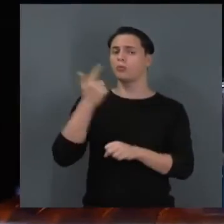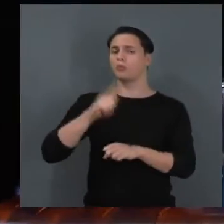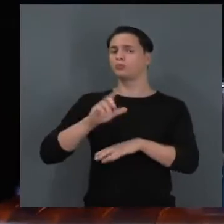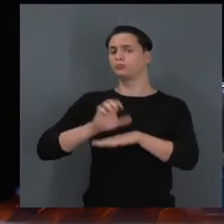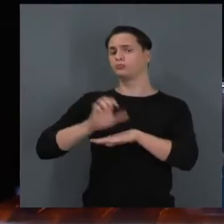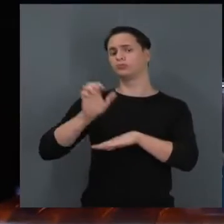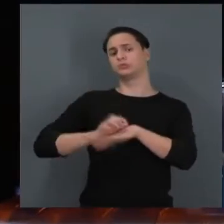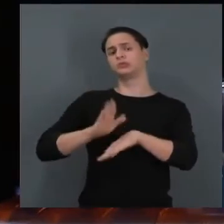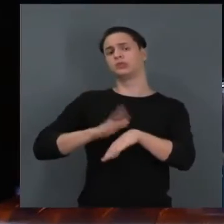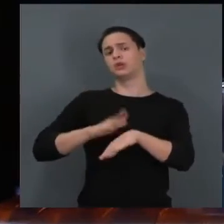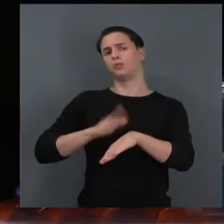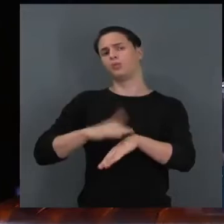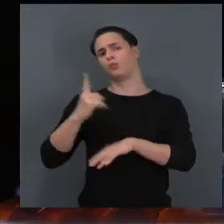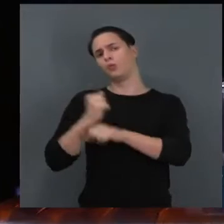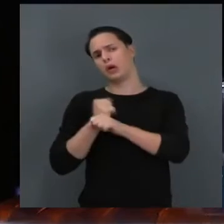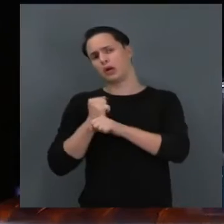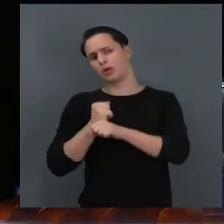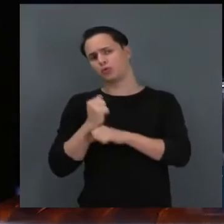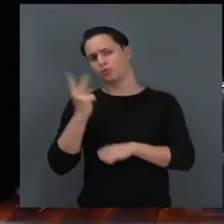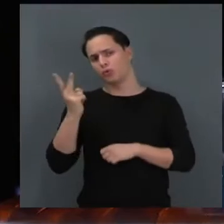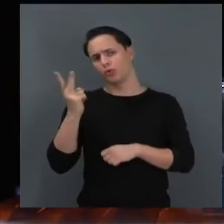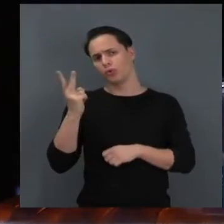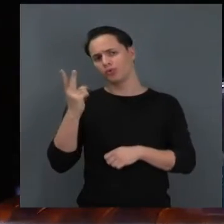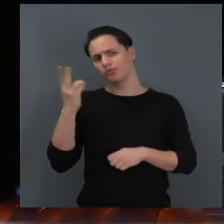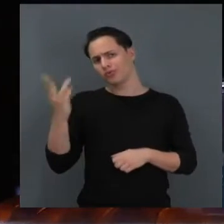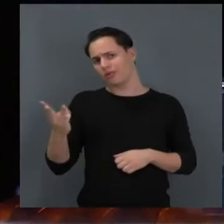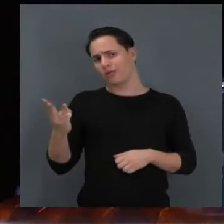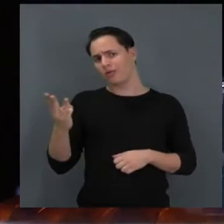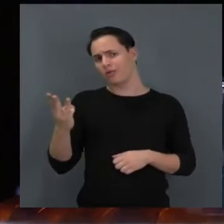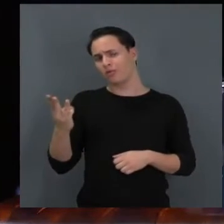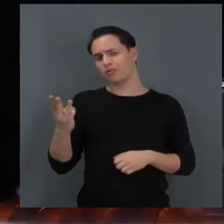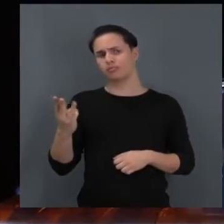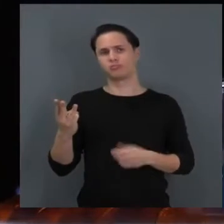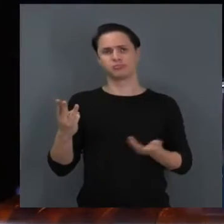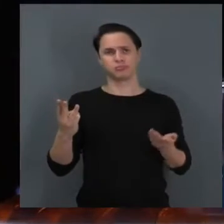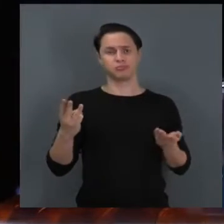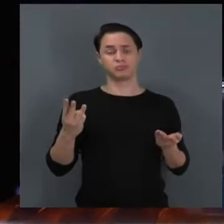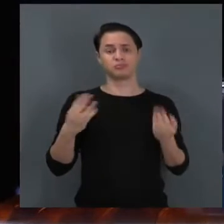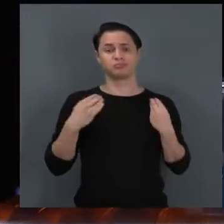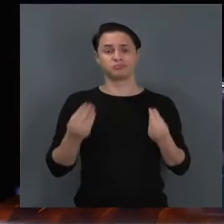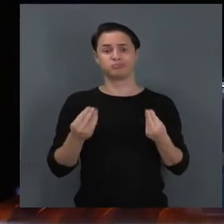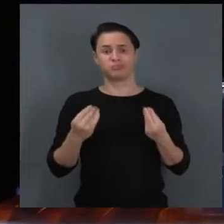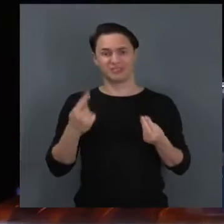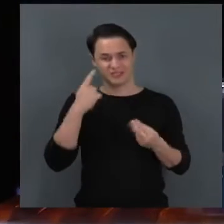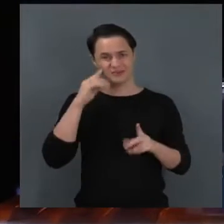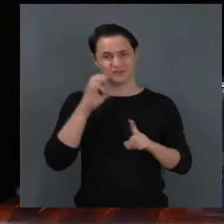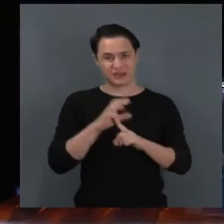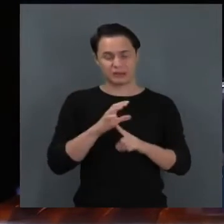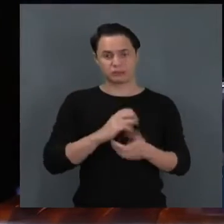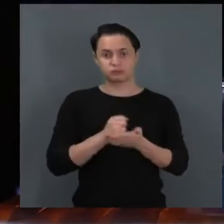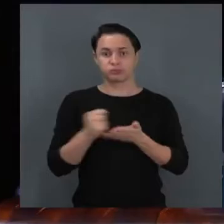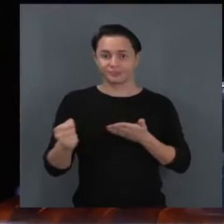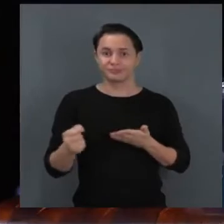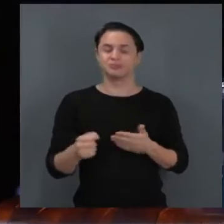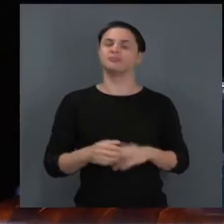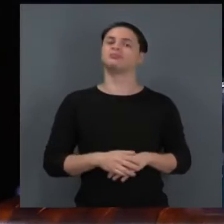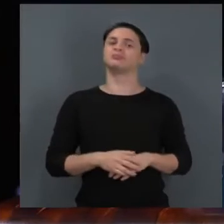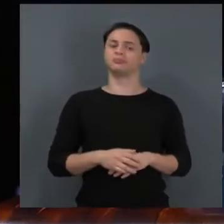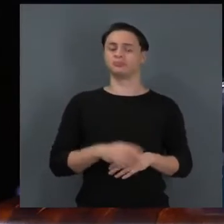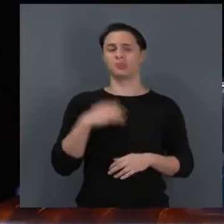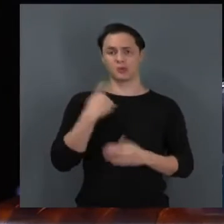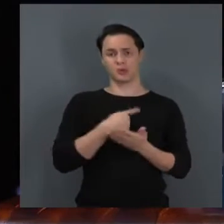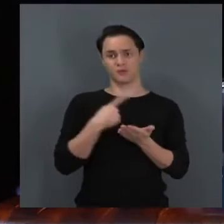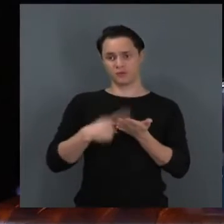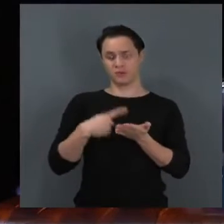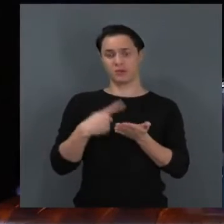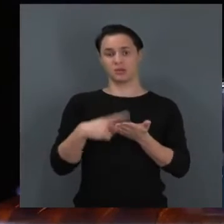quanto tempo? 1 ano, 2, 3, para ver o tamanho do estrago. Reafirmamos também que o